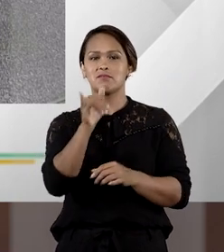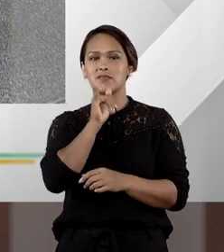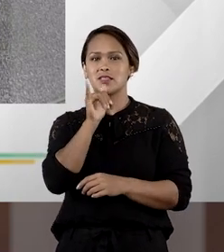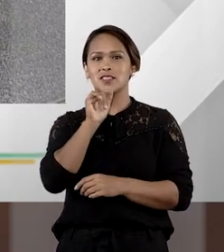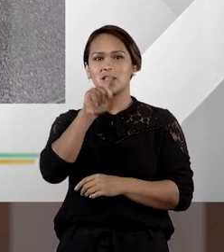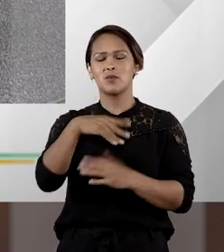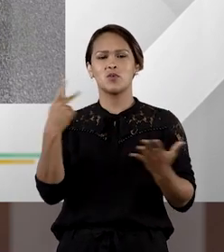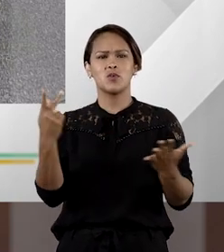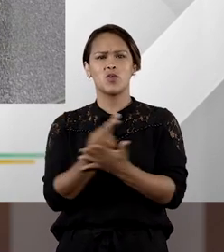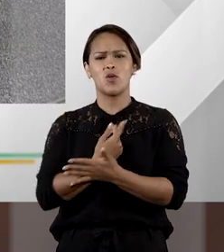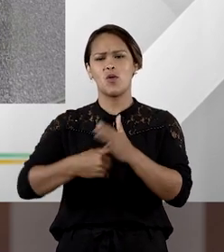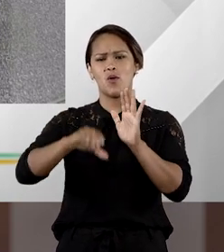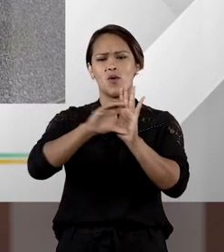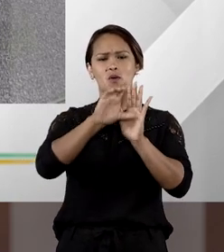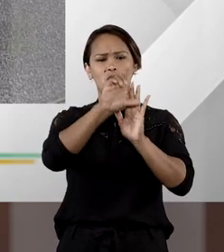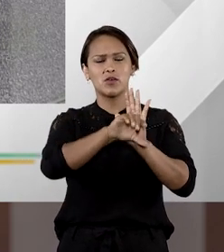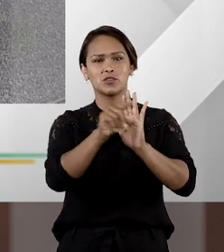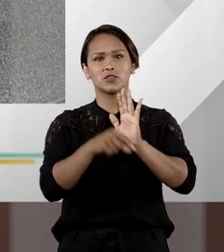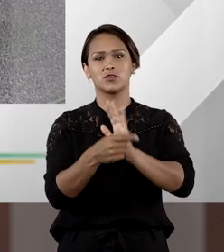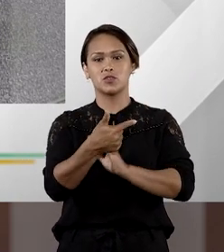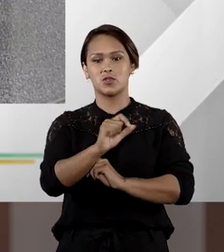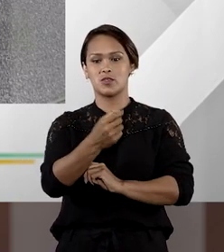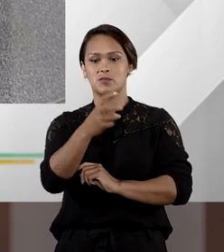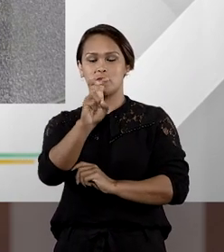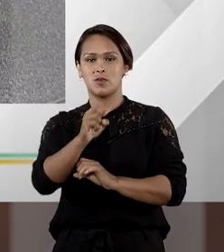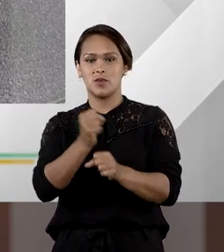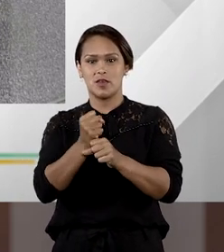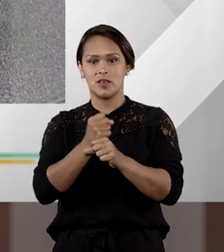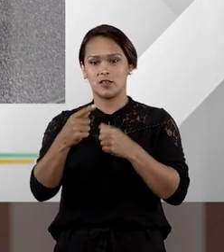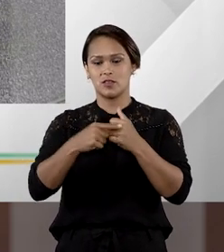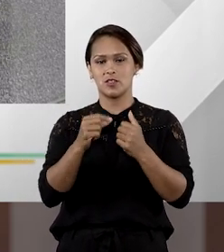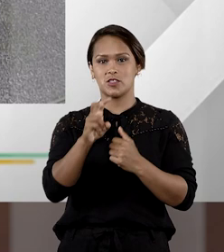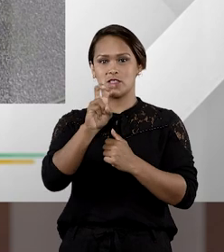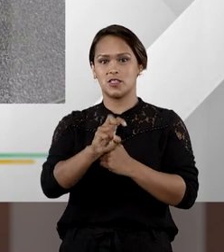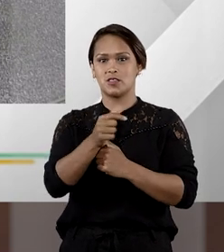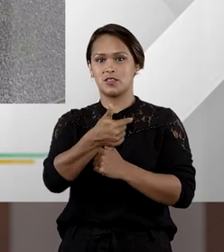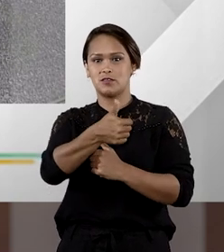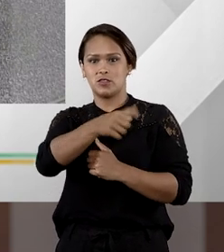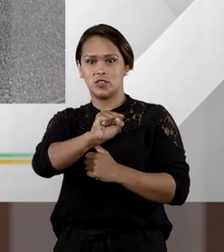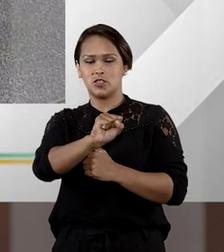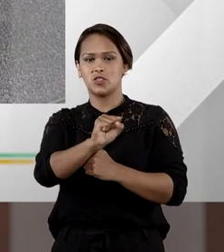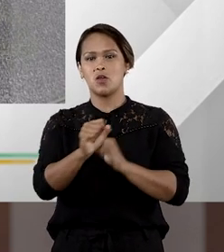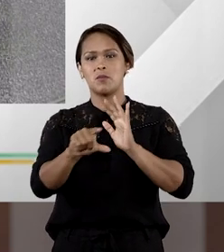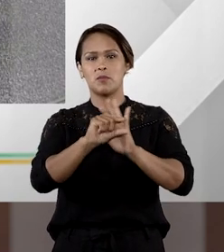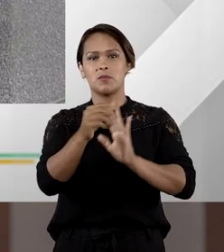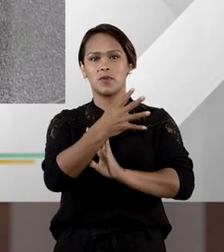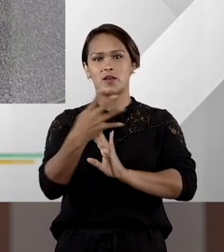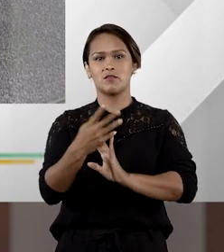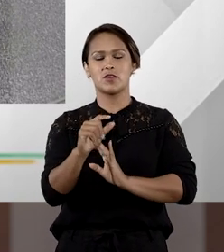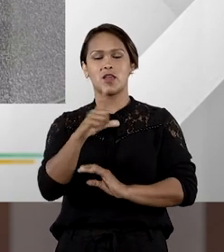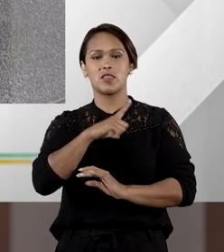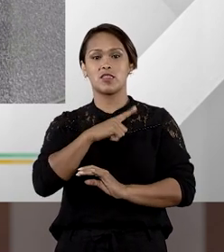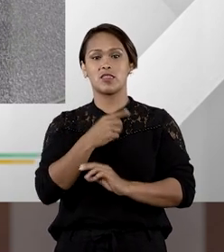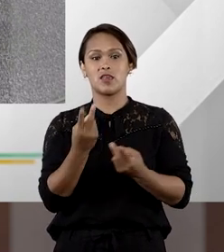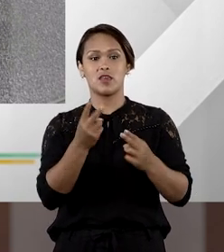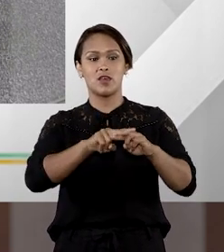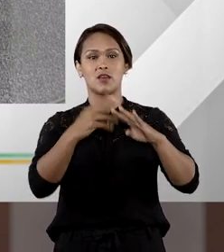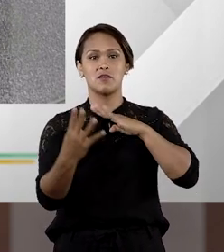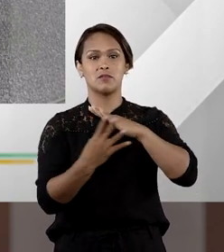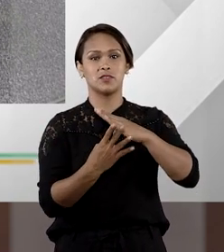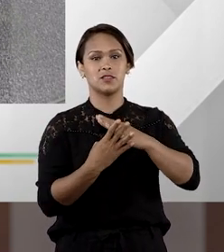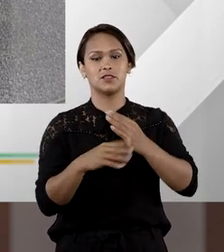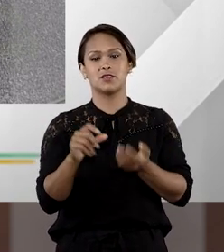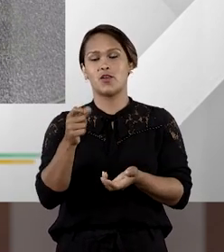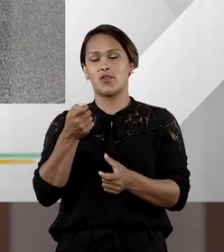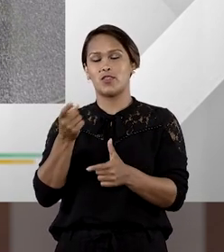exemplo que o Código de Processo Civil de 2015, no artigo 528, parágrafo 4º, prevê que a prisão do devedor